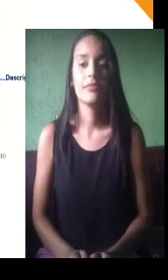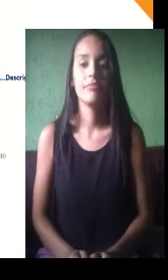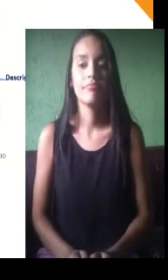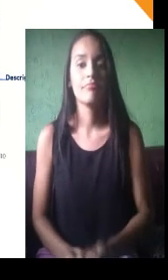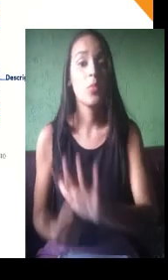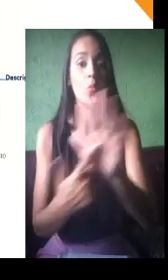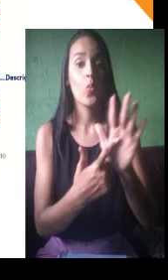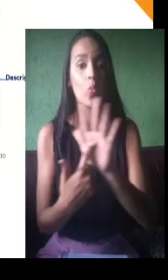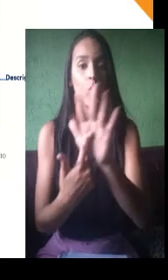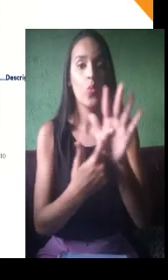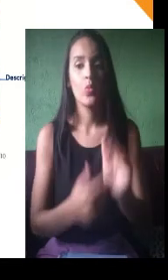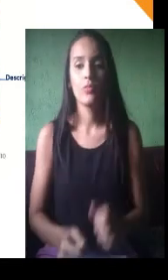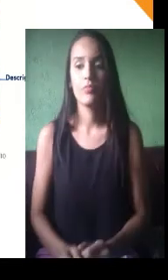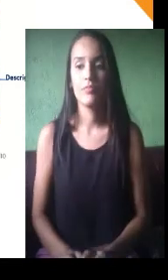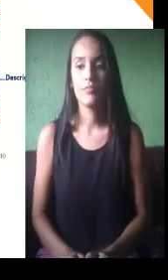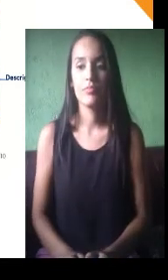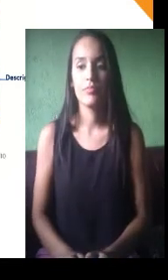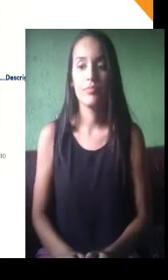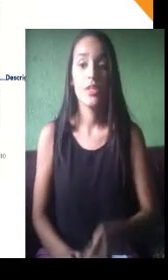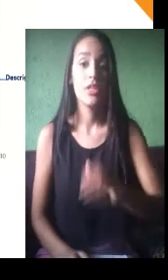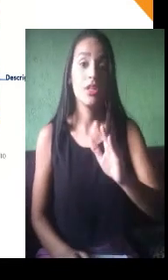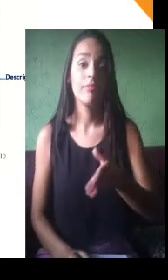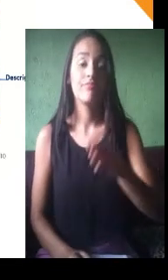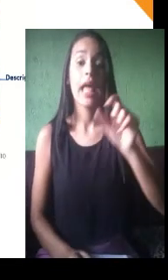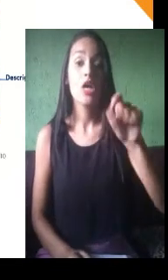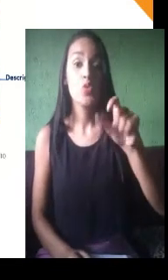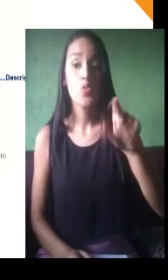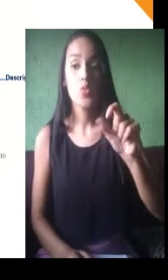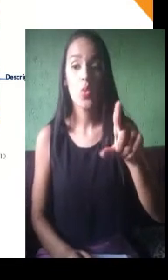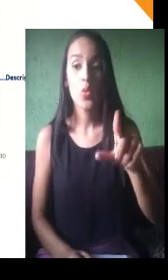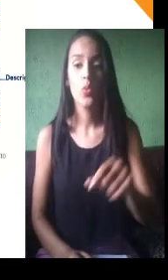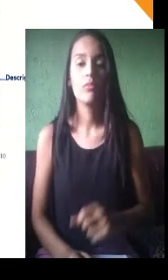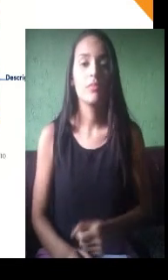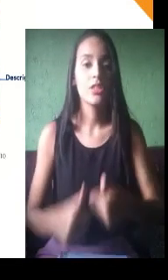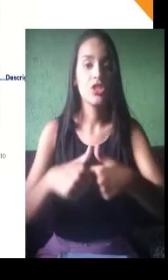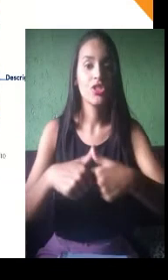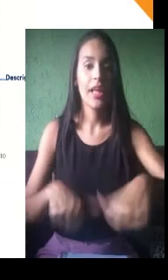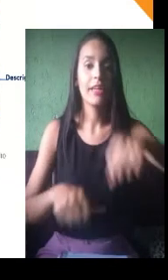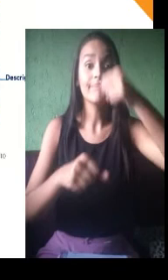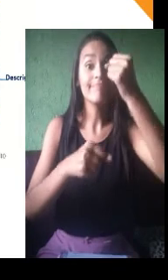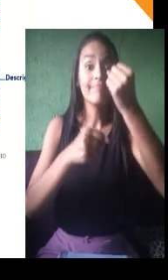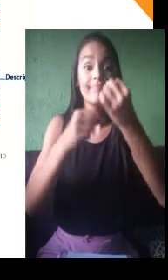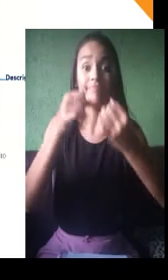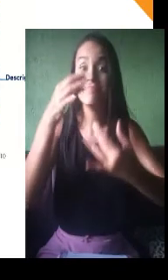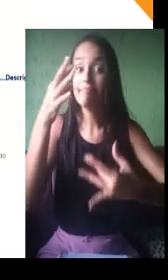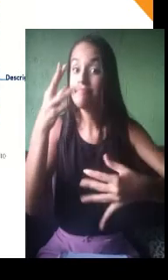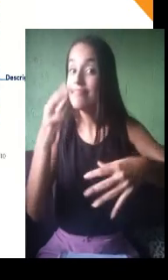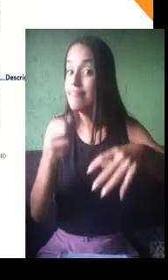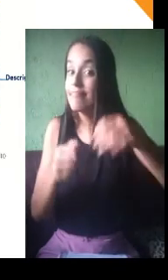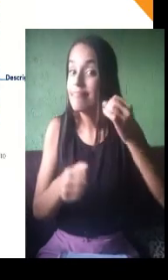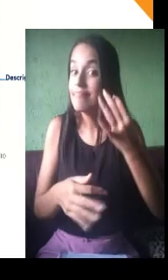sequências de exposição. O segundo parágrafo, ele um pouquinho diferente. Ele é um parágrafo, já de base